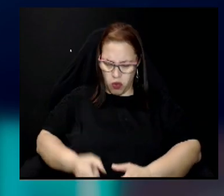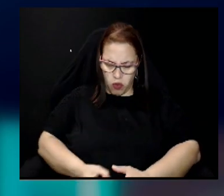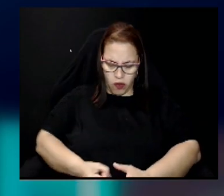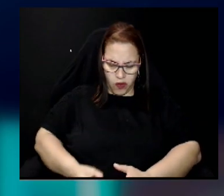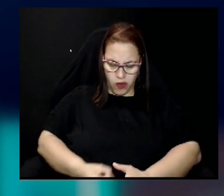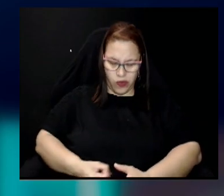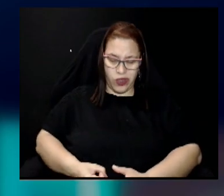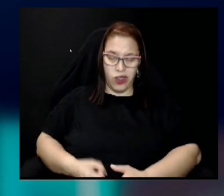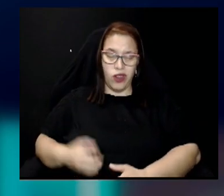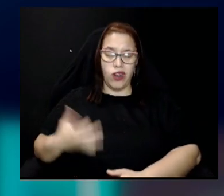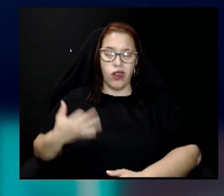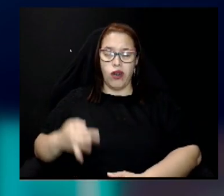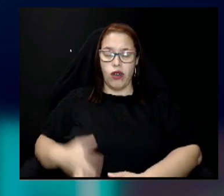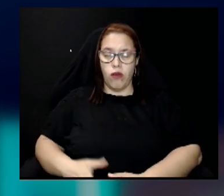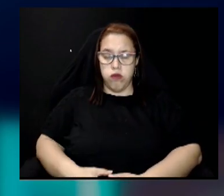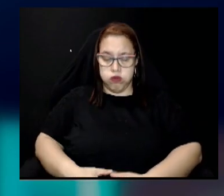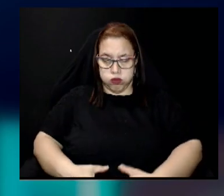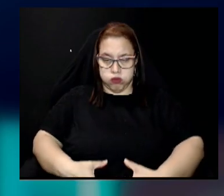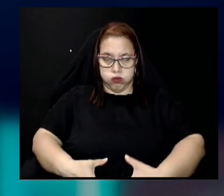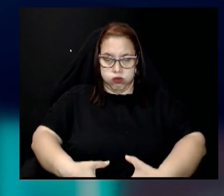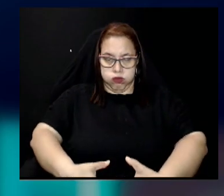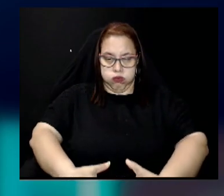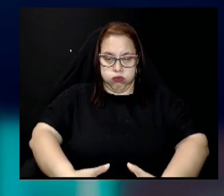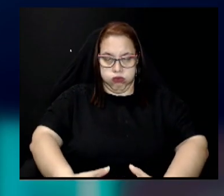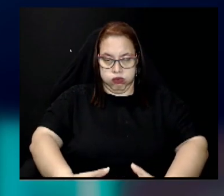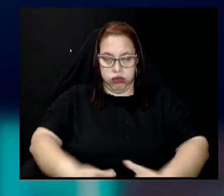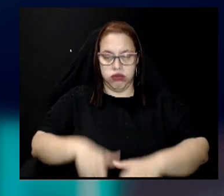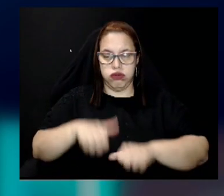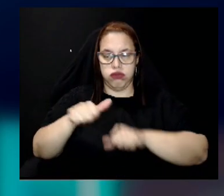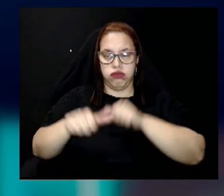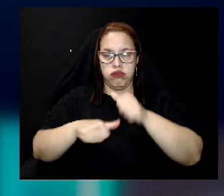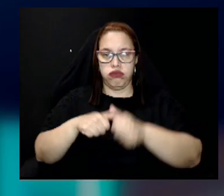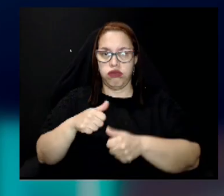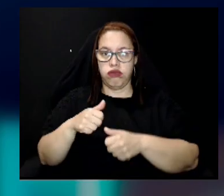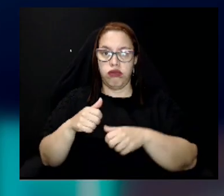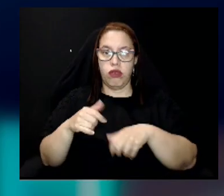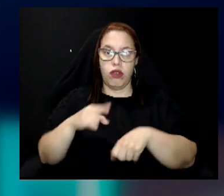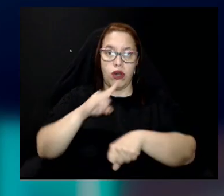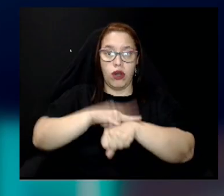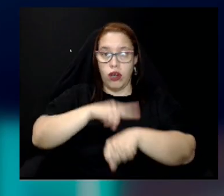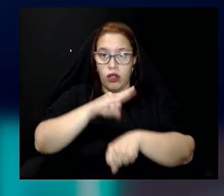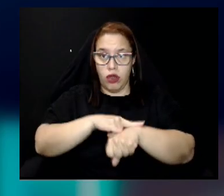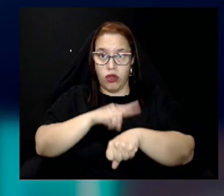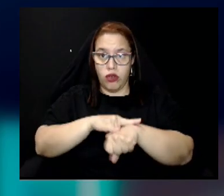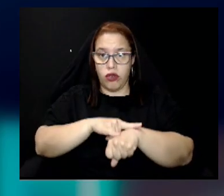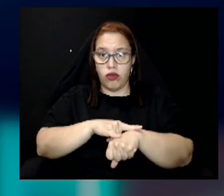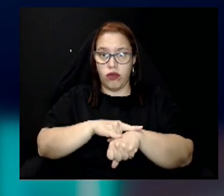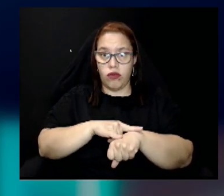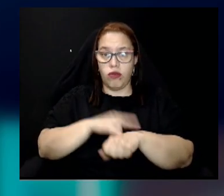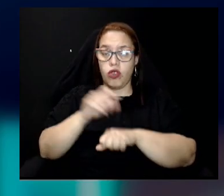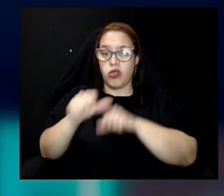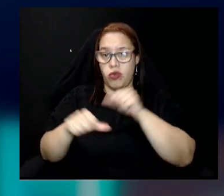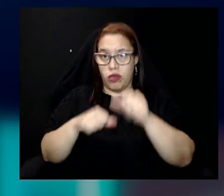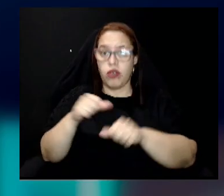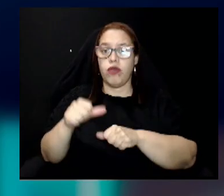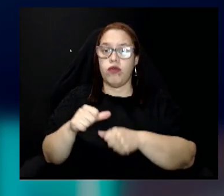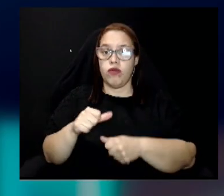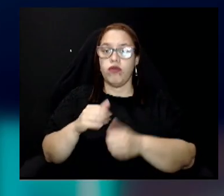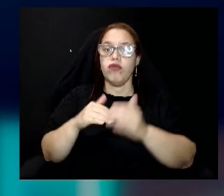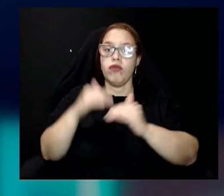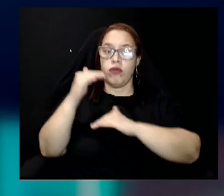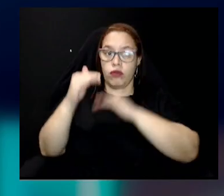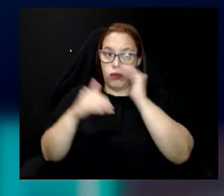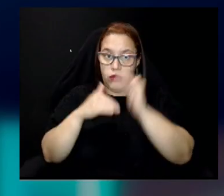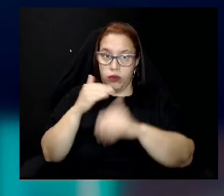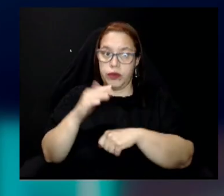abdômen está pleno, está cheio, isso pode alterar o hábito urinário, o hábito intestinal, e ao avançar, muitas vezes por